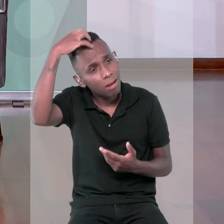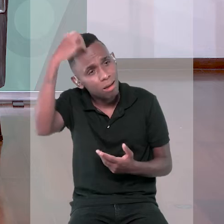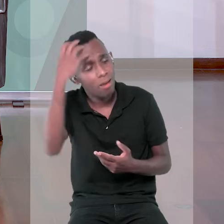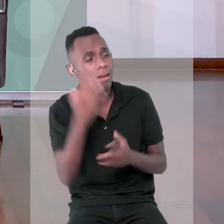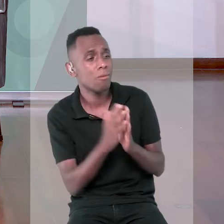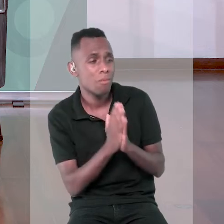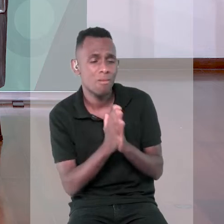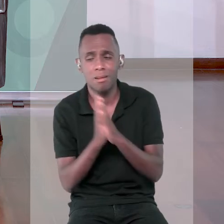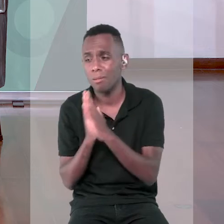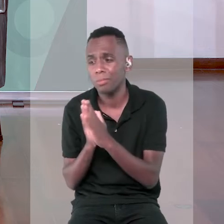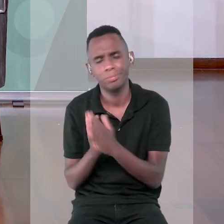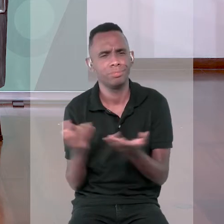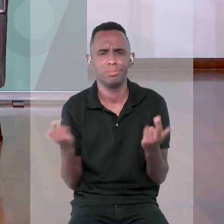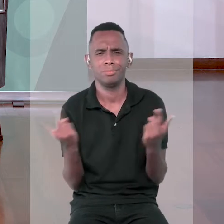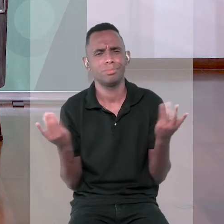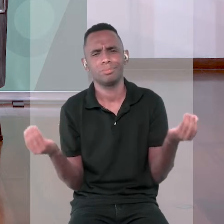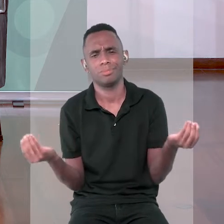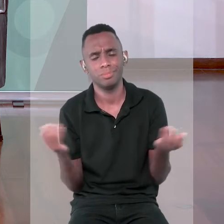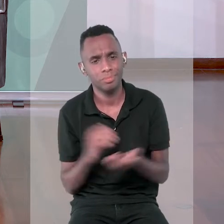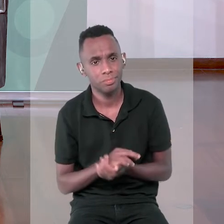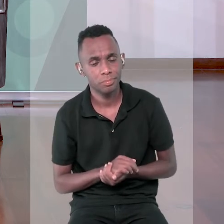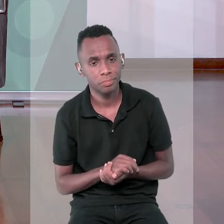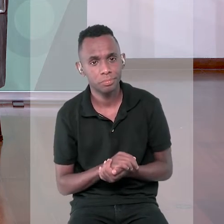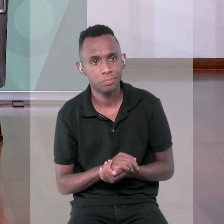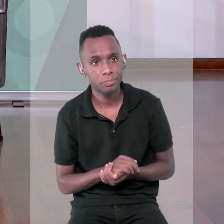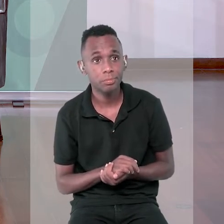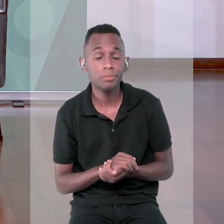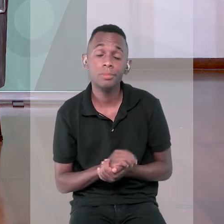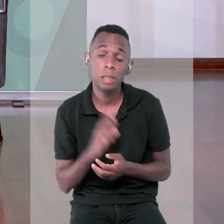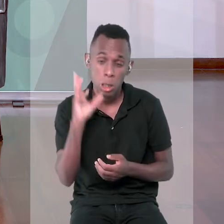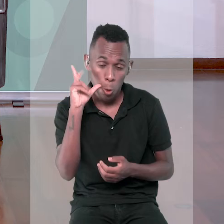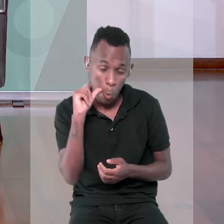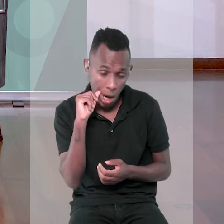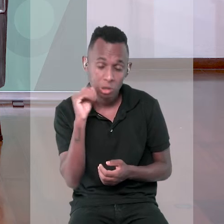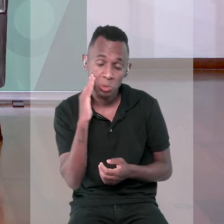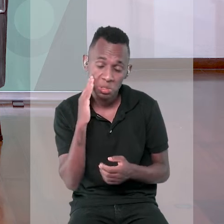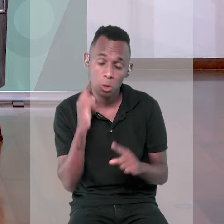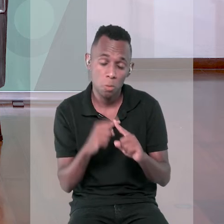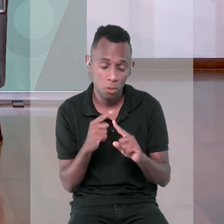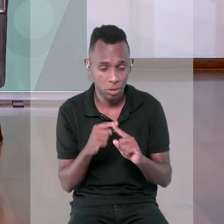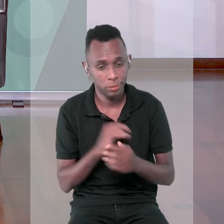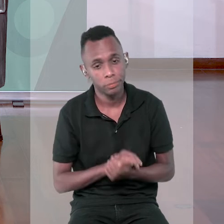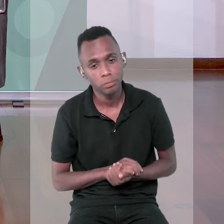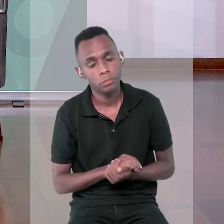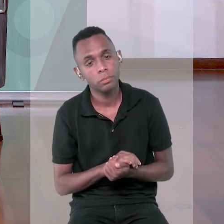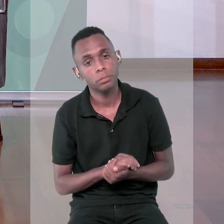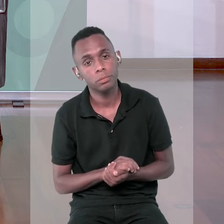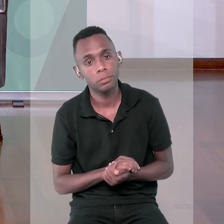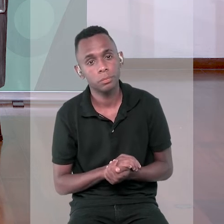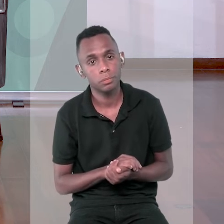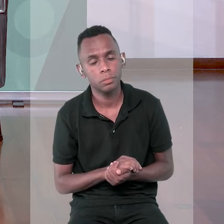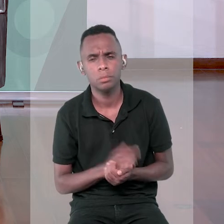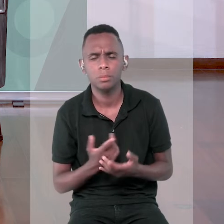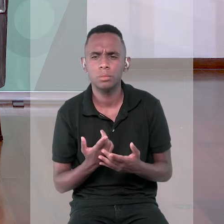as 2. Não entendo isso. Olha, eu acho que eu entendo, porque assim, eu até em